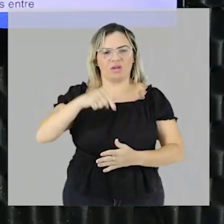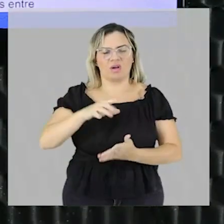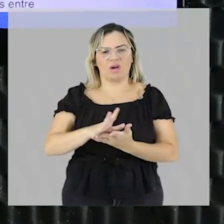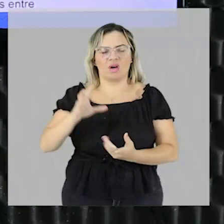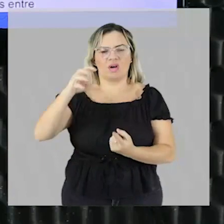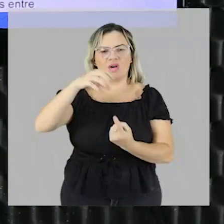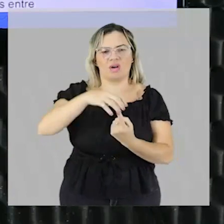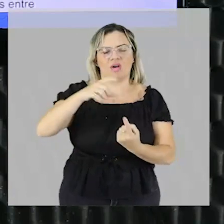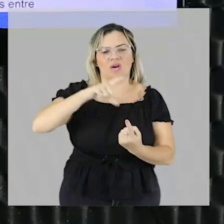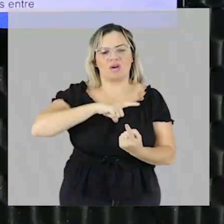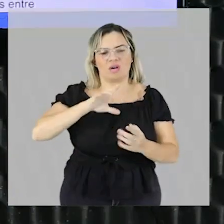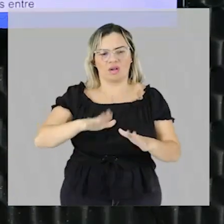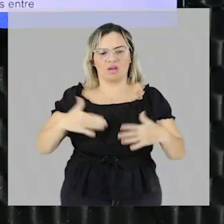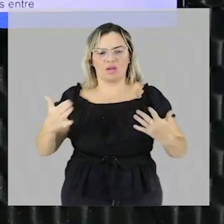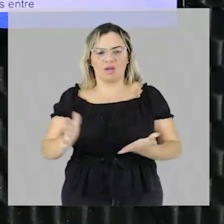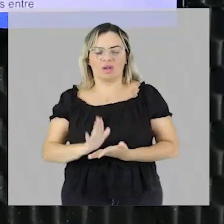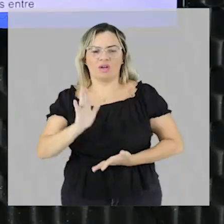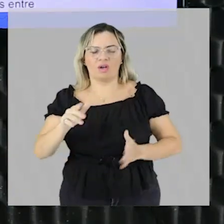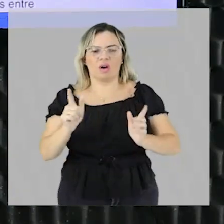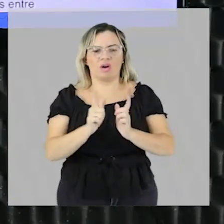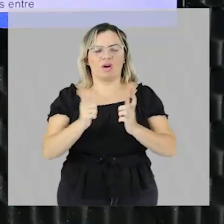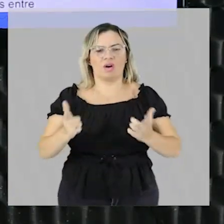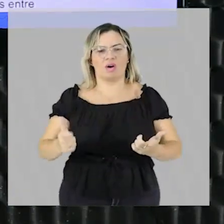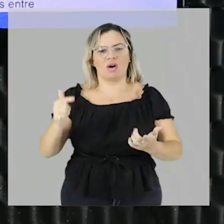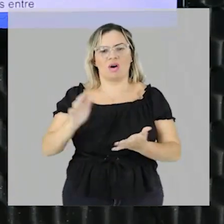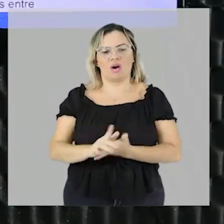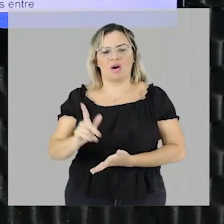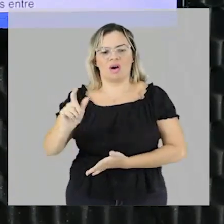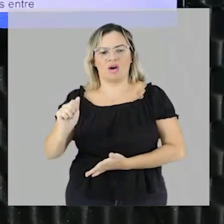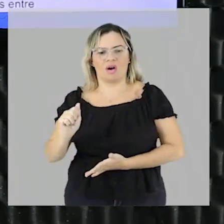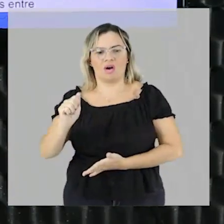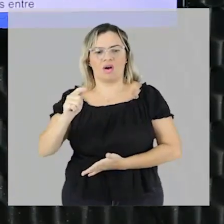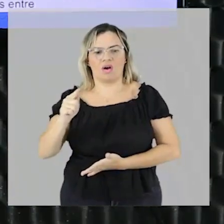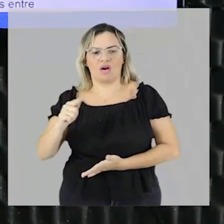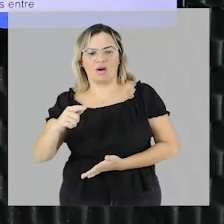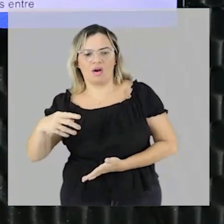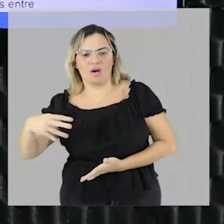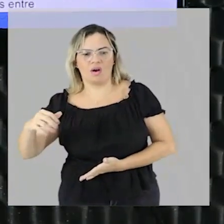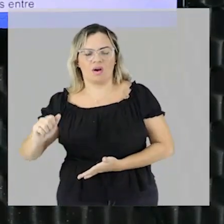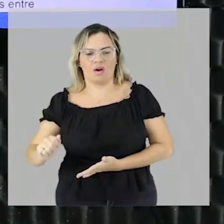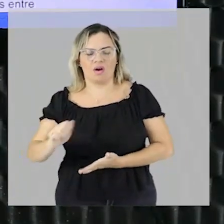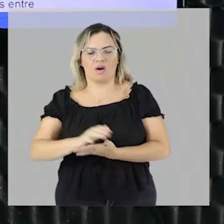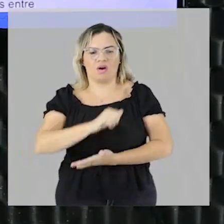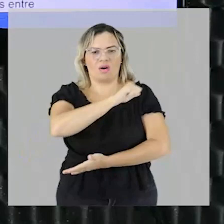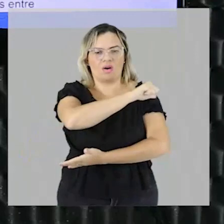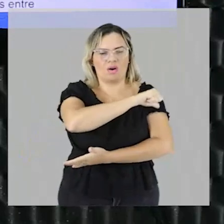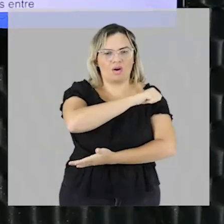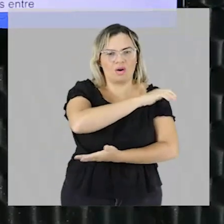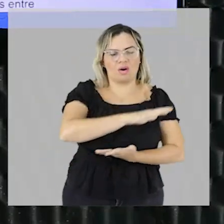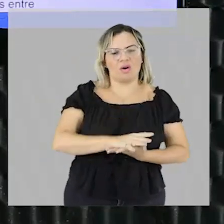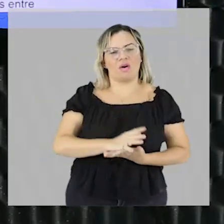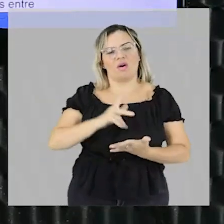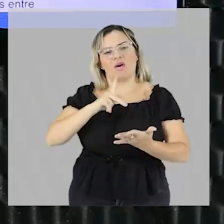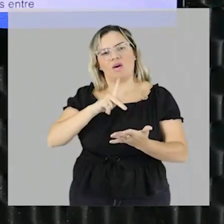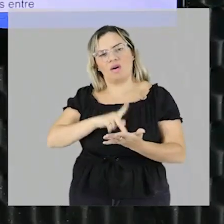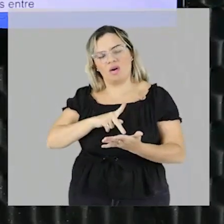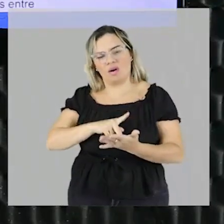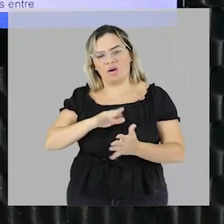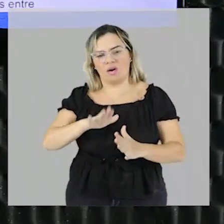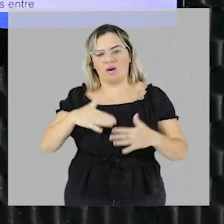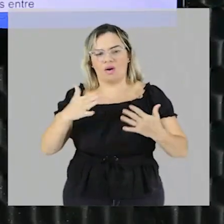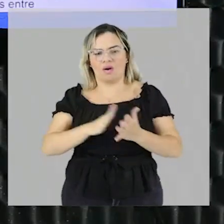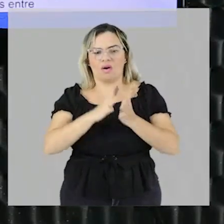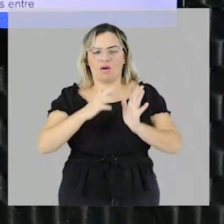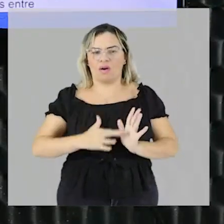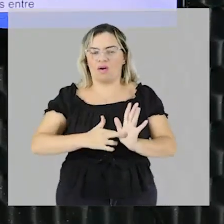seja, já o jornal A Gazeta do Rio é um jornal oficial, é um jornal que representa os interesses